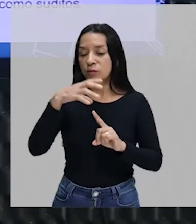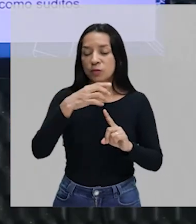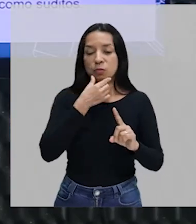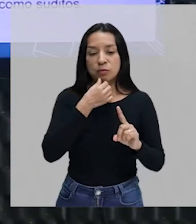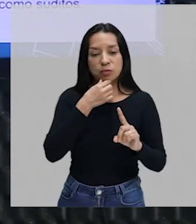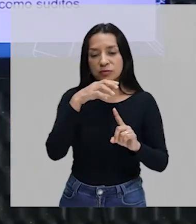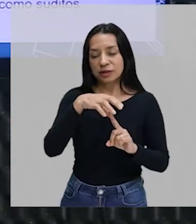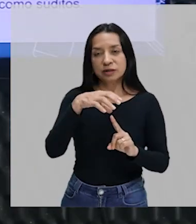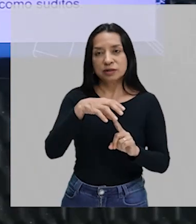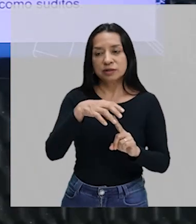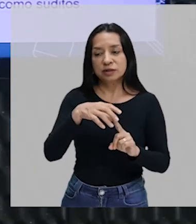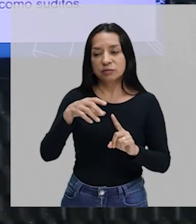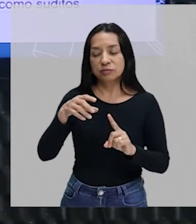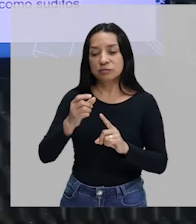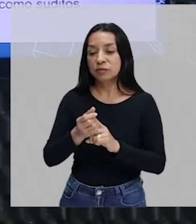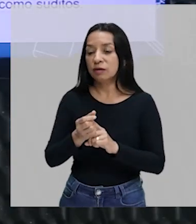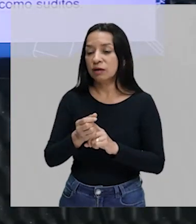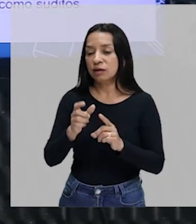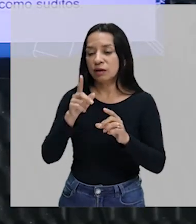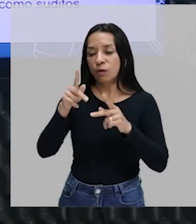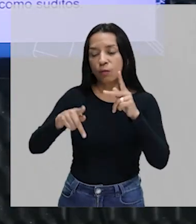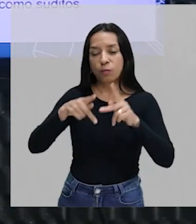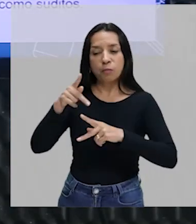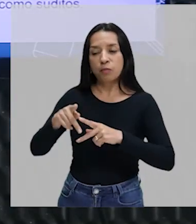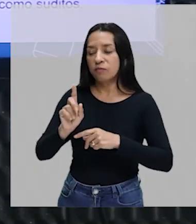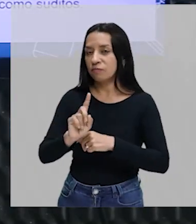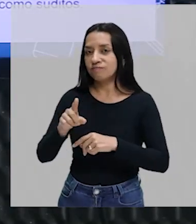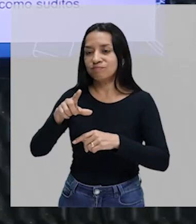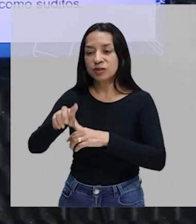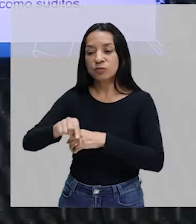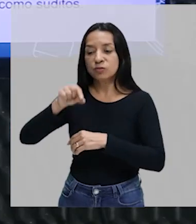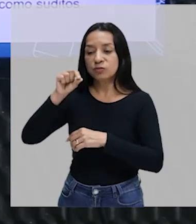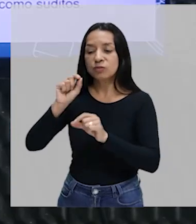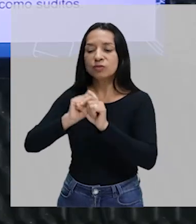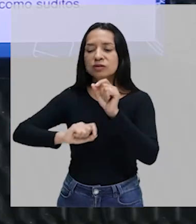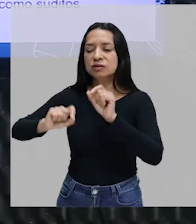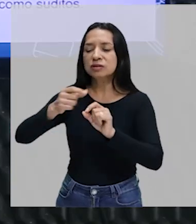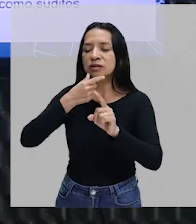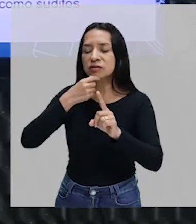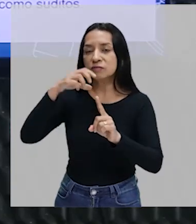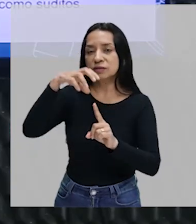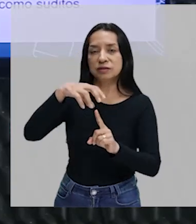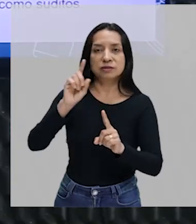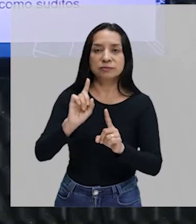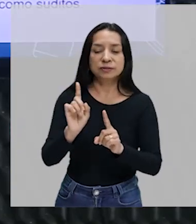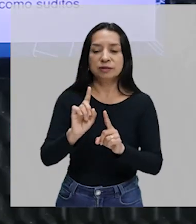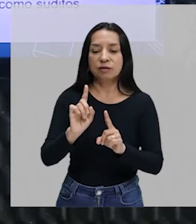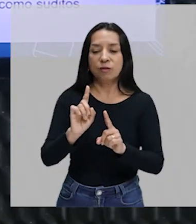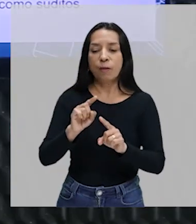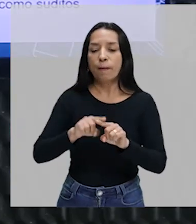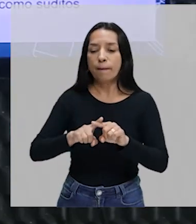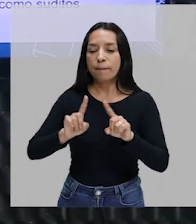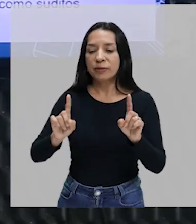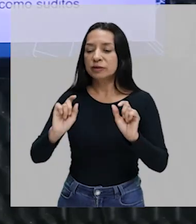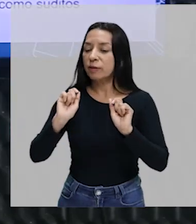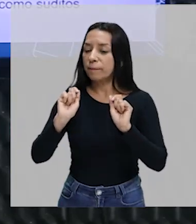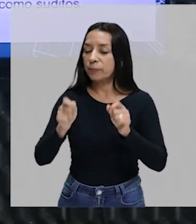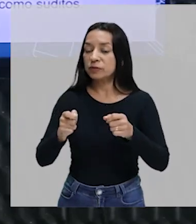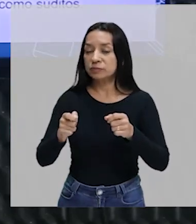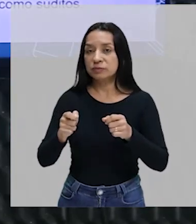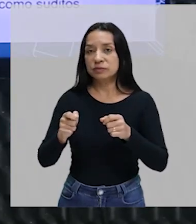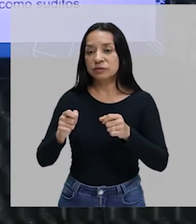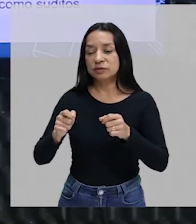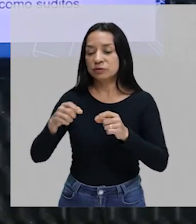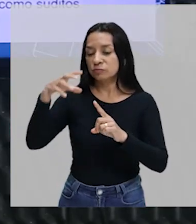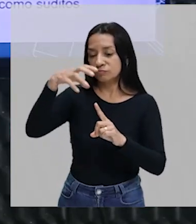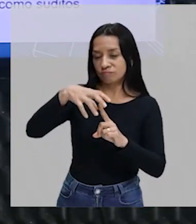é o povo que escolhe quem vai ser rei, mas a prerrogativa, a possibilidade de ser rei é uma coisa